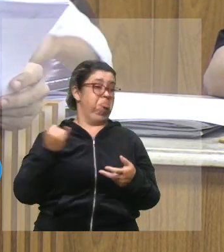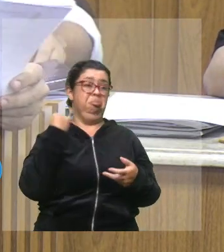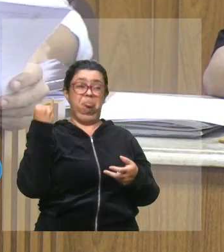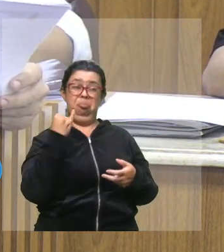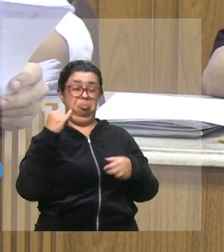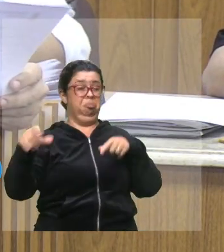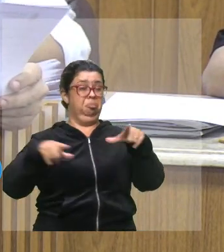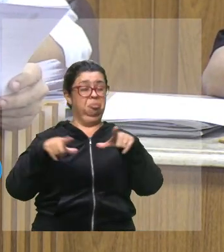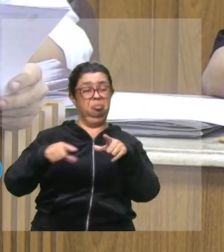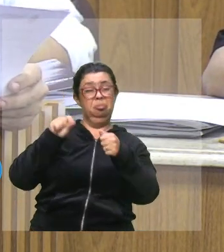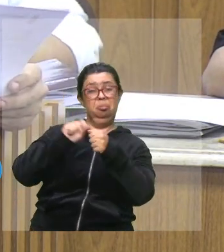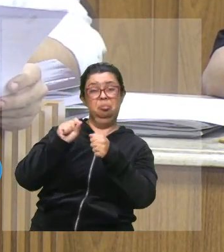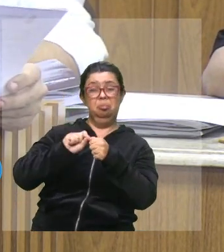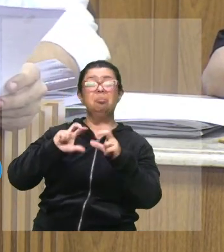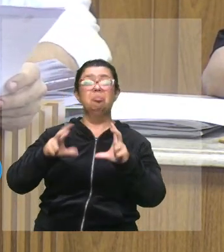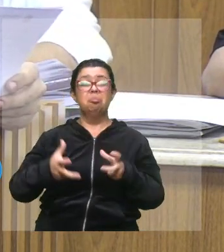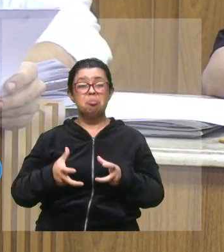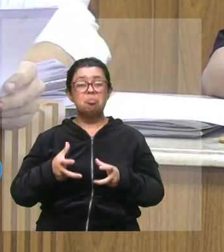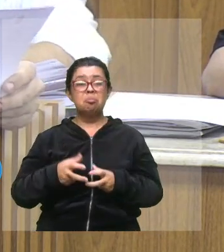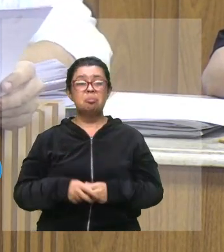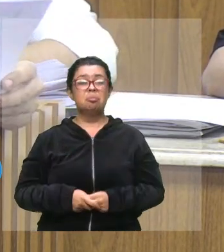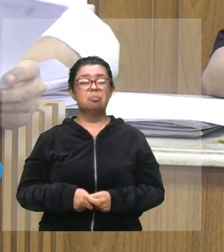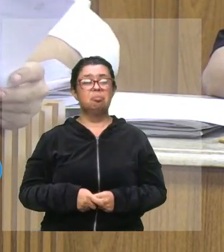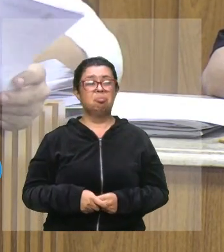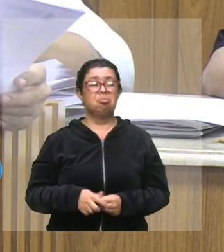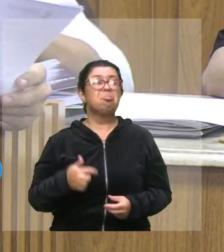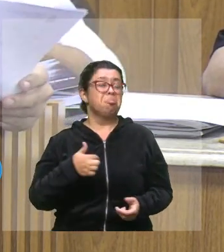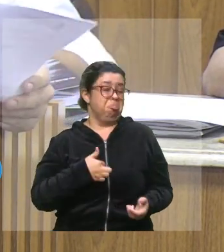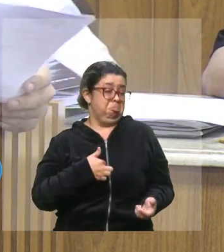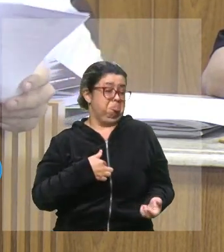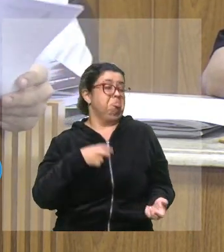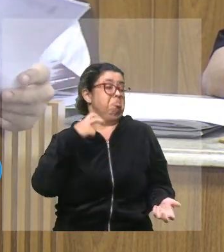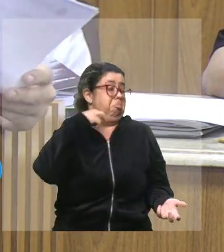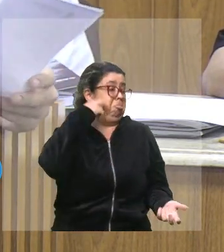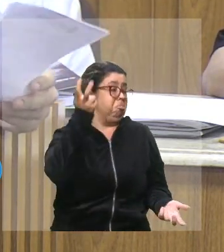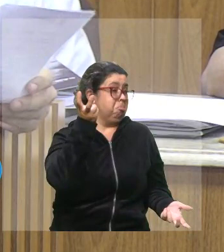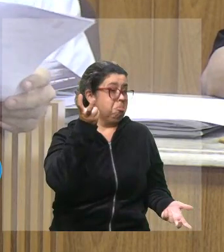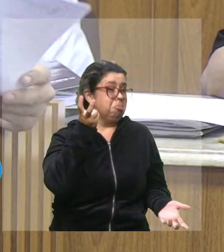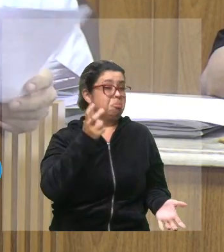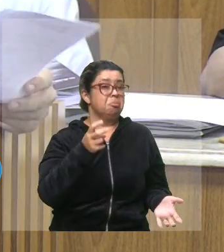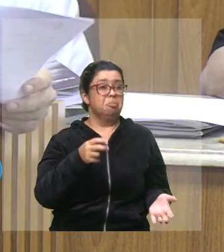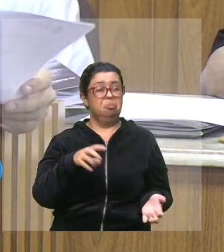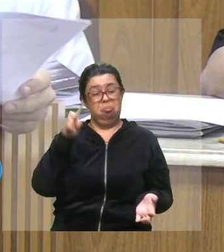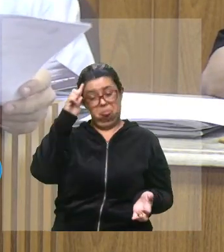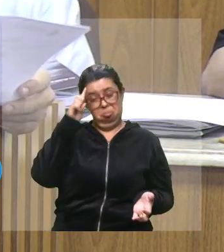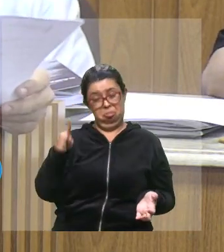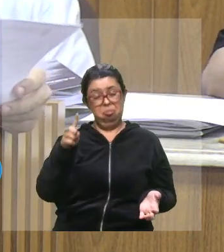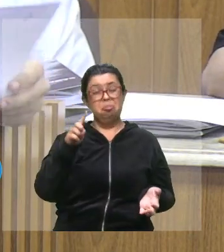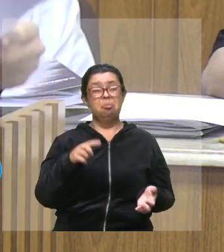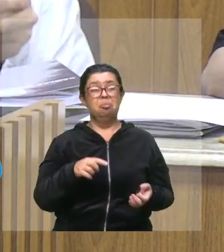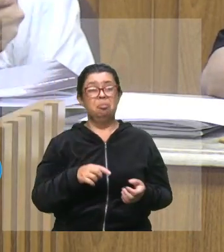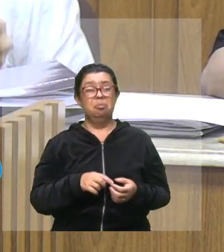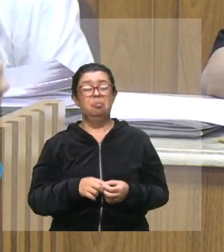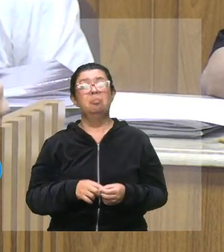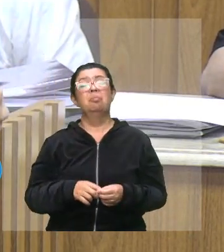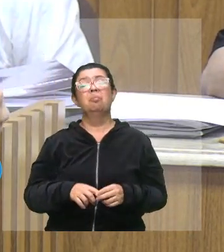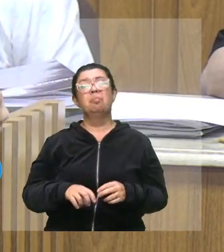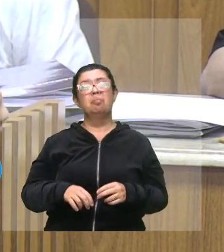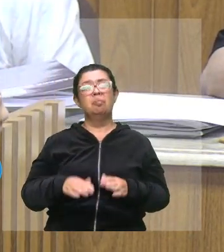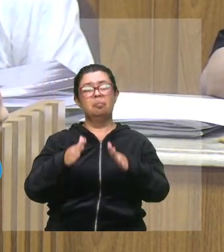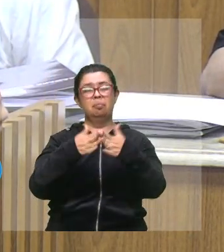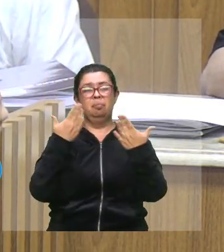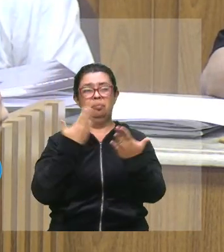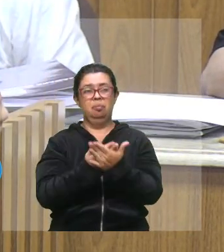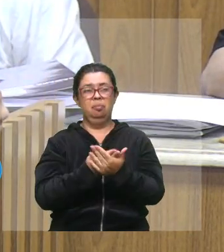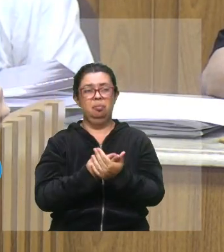gente está fazendo aqui. E eu sinto envergonhado de encaminhar esse requerimento feito por